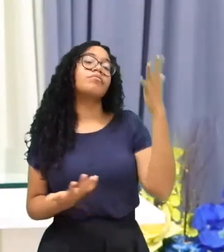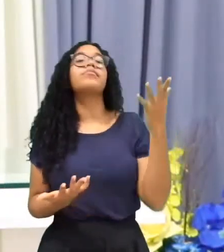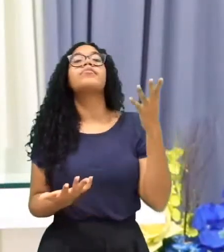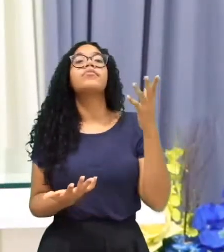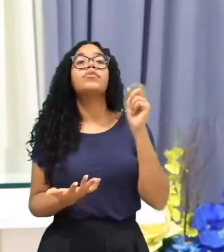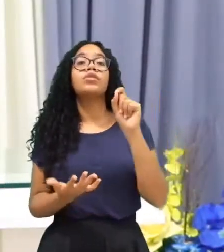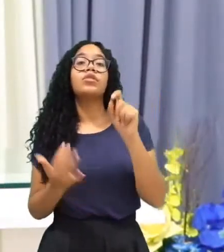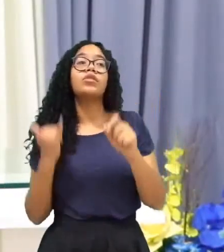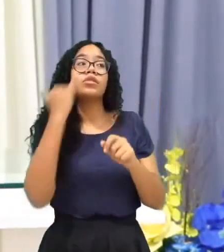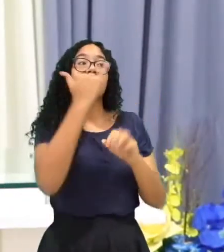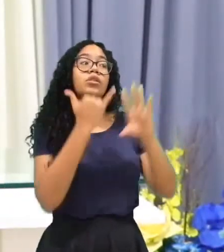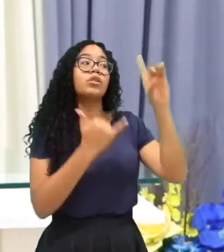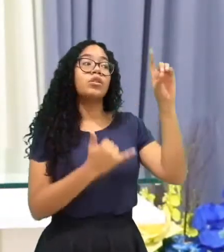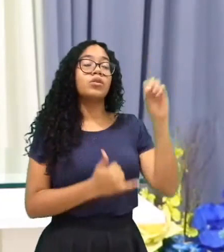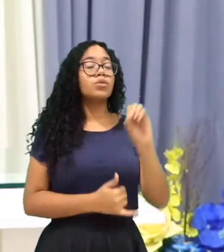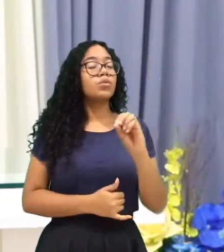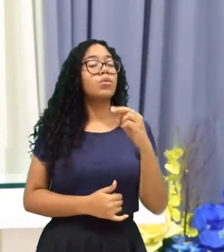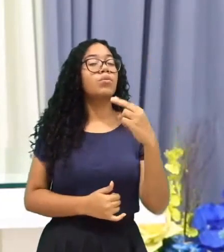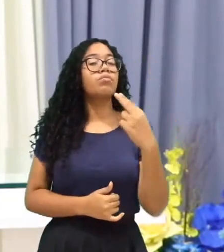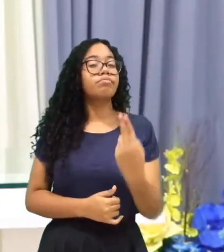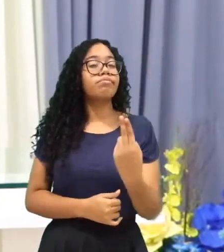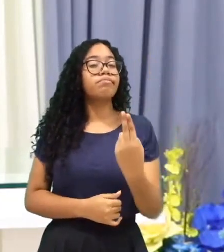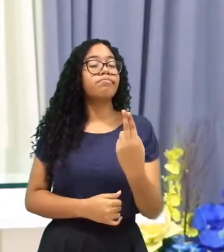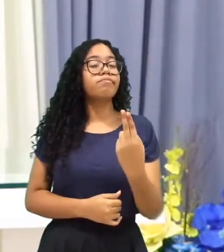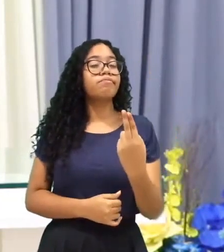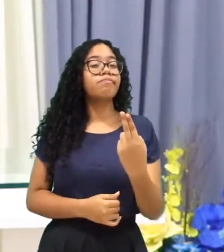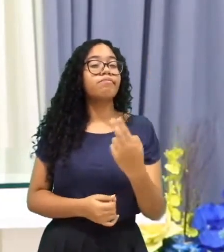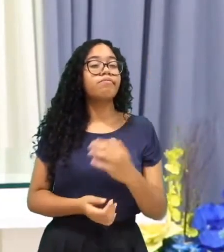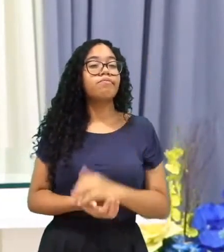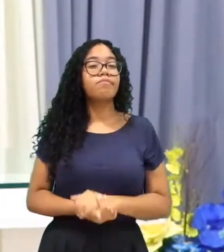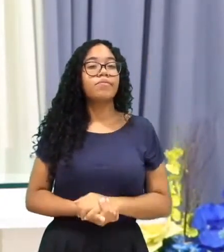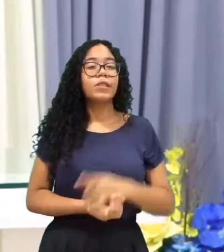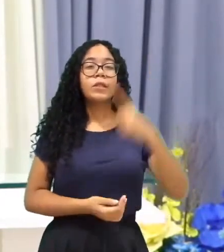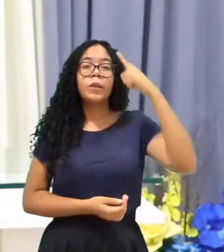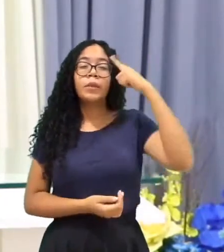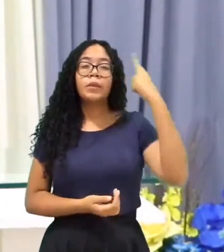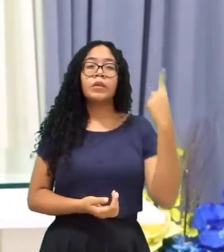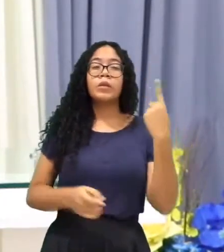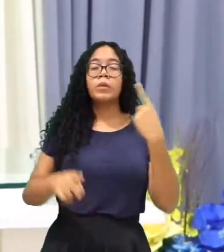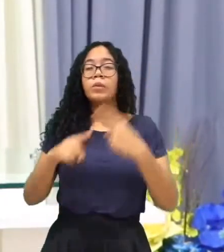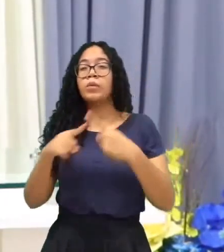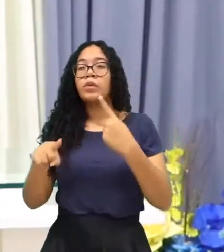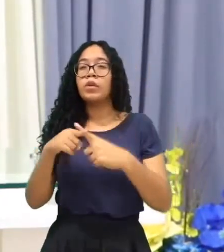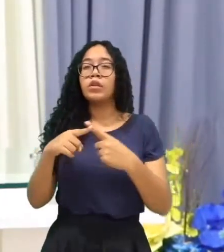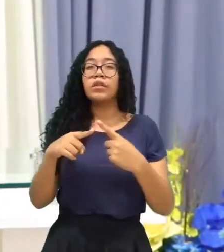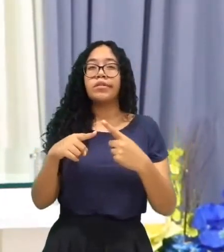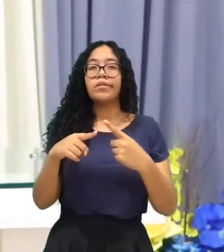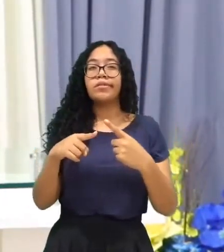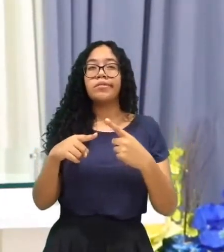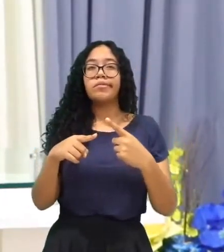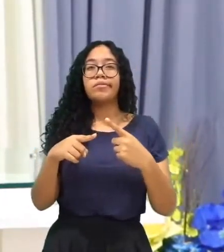será que ele estava associando que aquilo era porque ele tinha feito um compromisso com Deus?